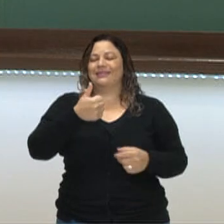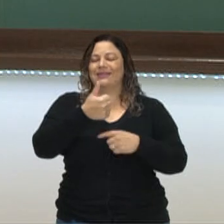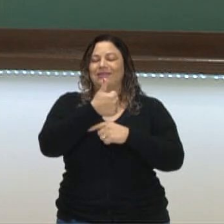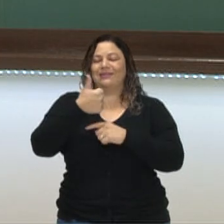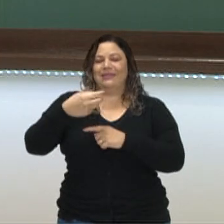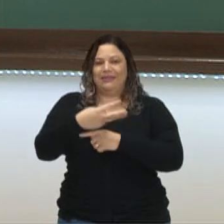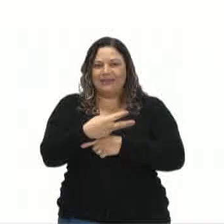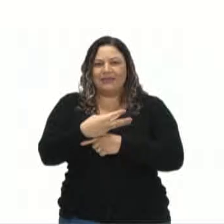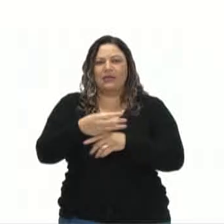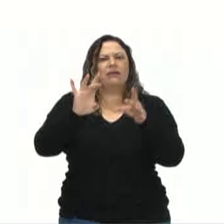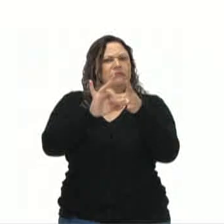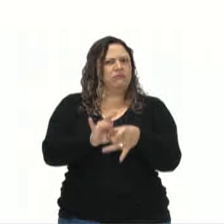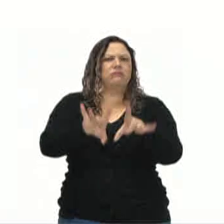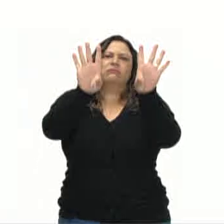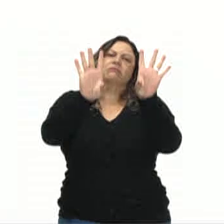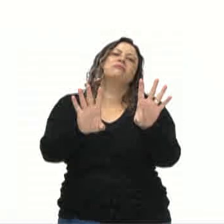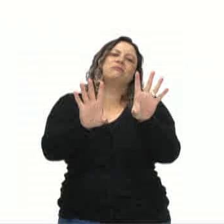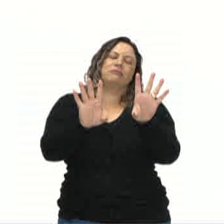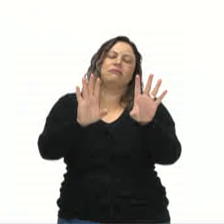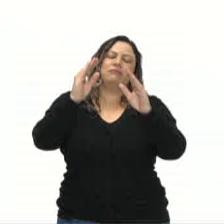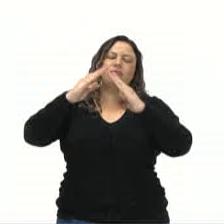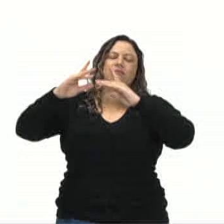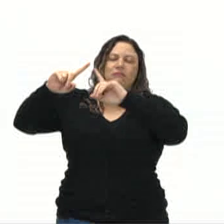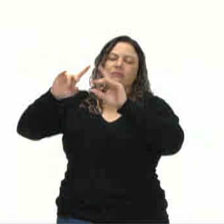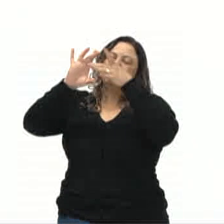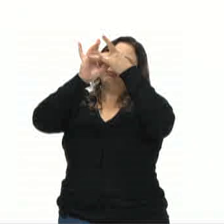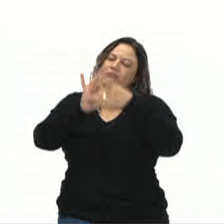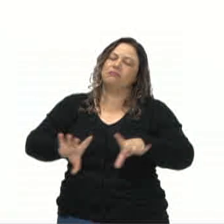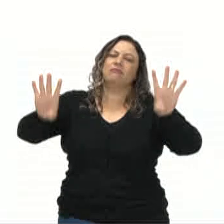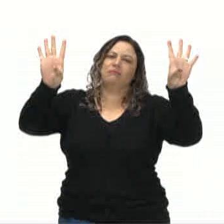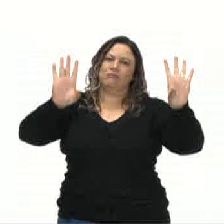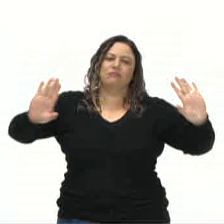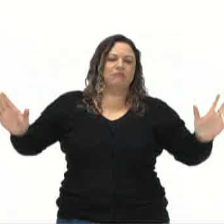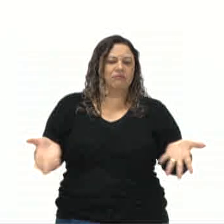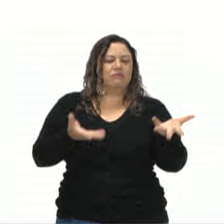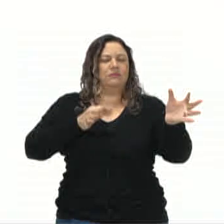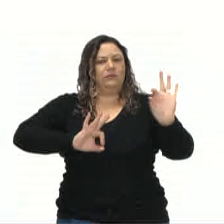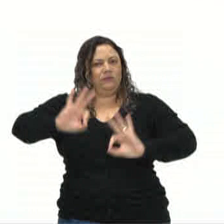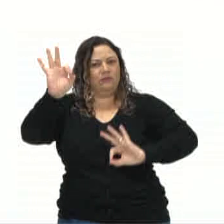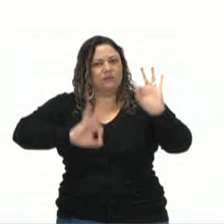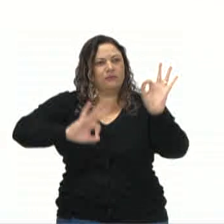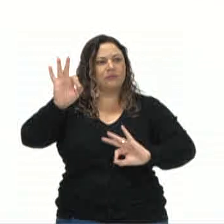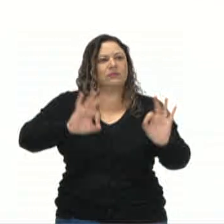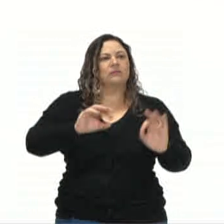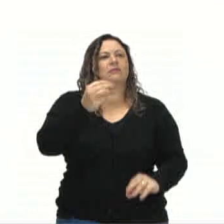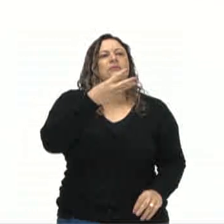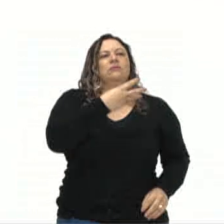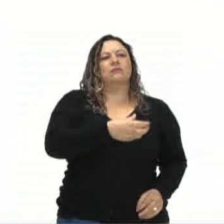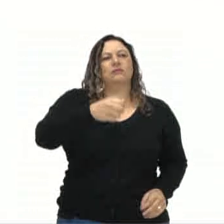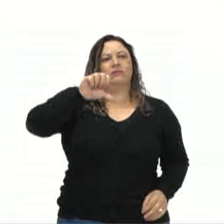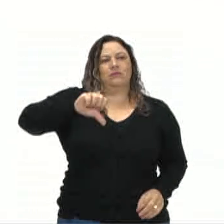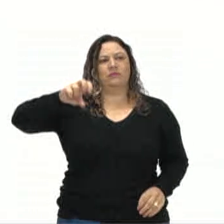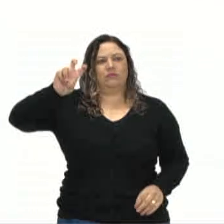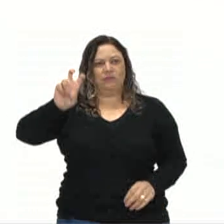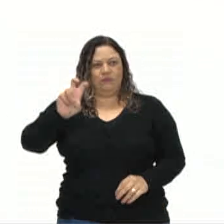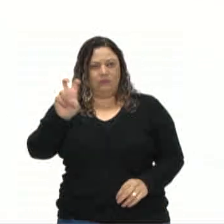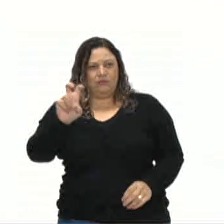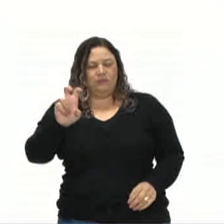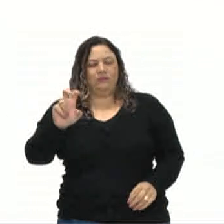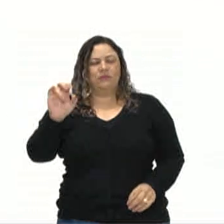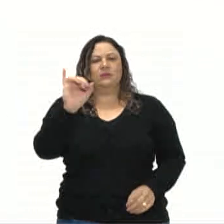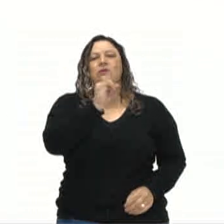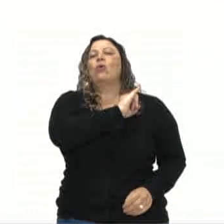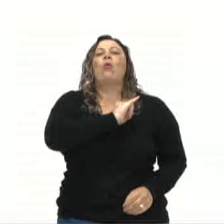cristão, tá? A igreja teve, então, impulso na sua organização. No ano de 395, o imperador Teodósio, que